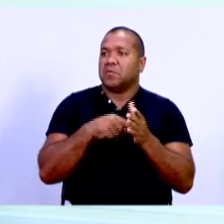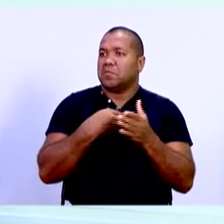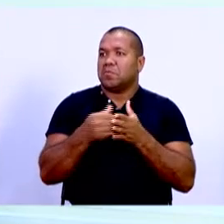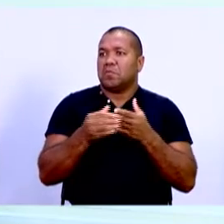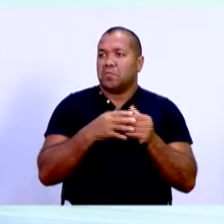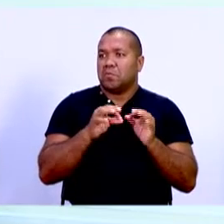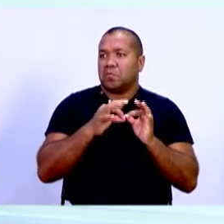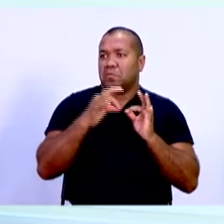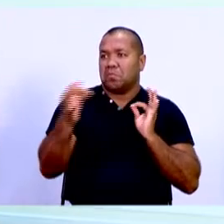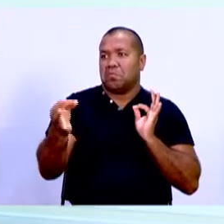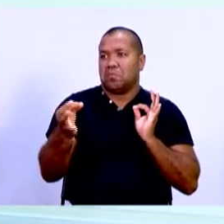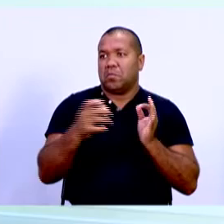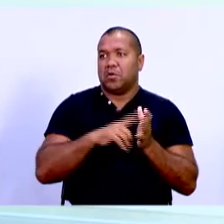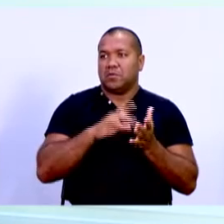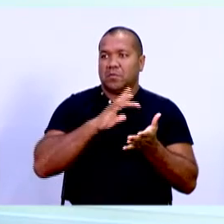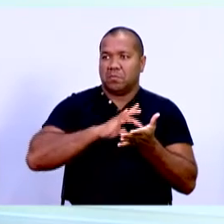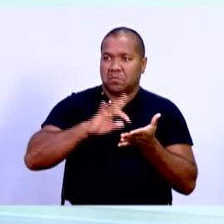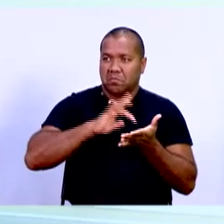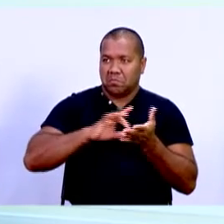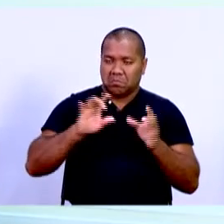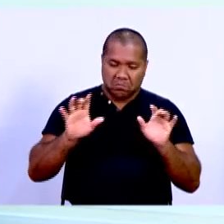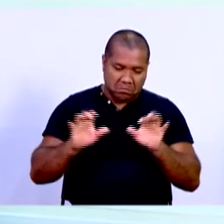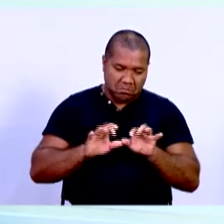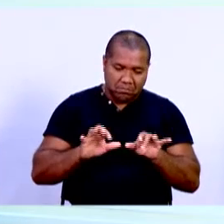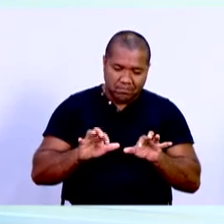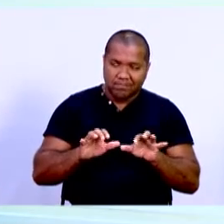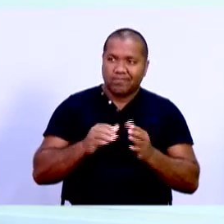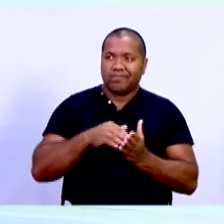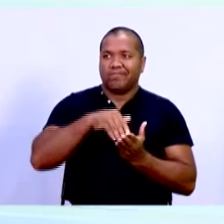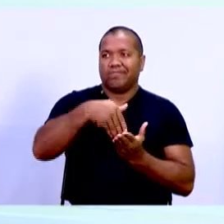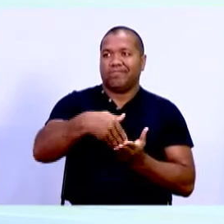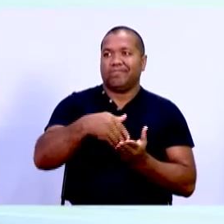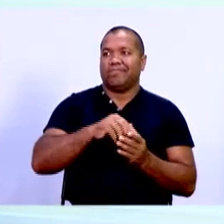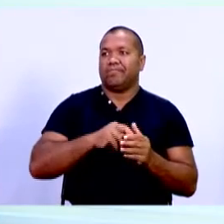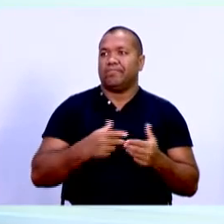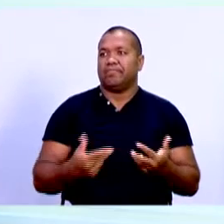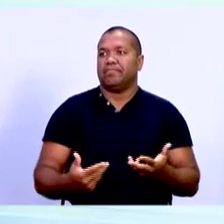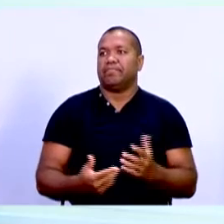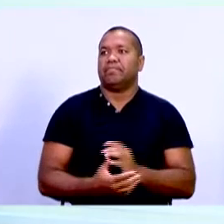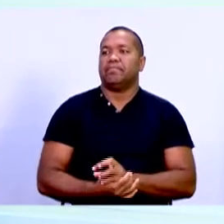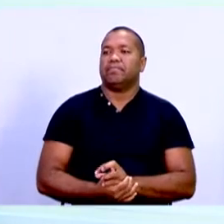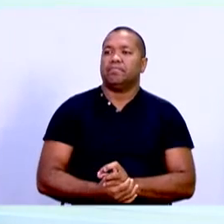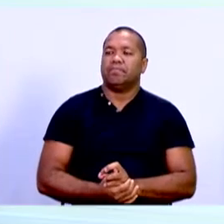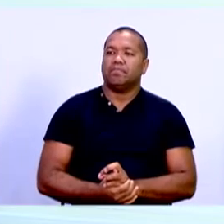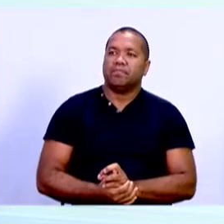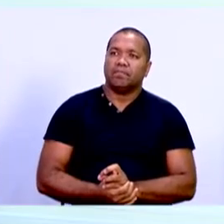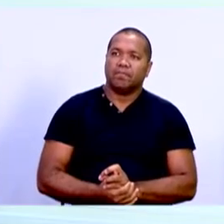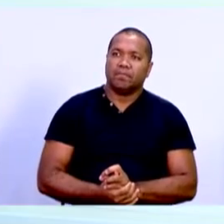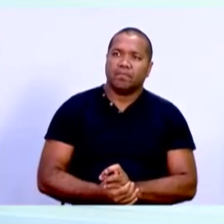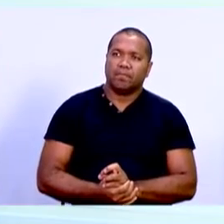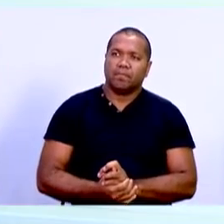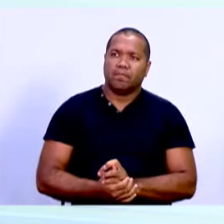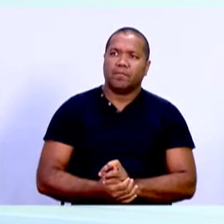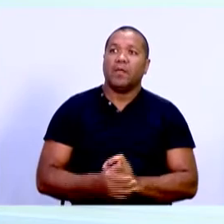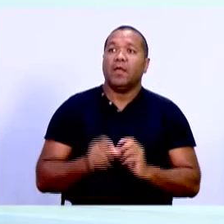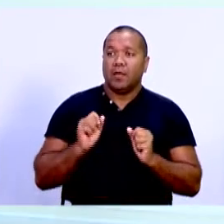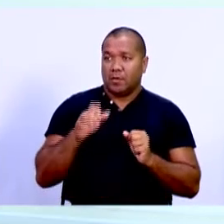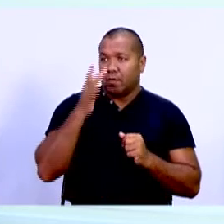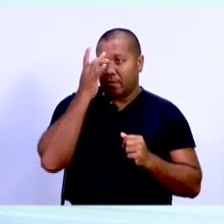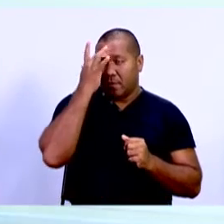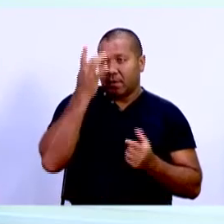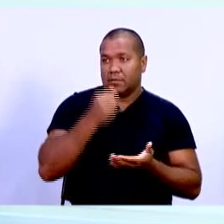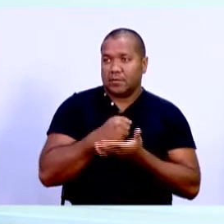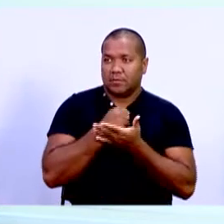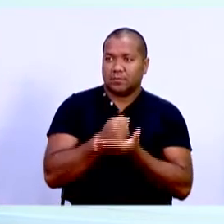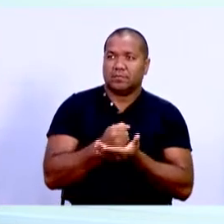qualquer dispositivo. Pode ser num computador, num notebook, num tablet e até mesmo no smartphone. Então isso facilita para eles terem